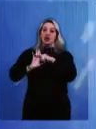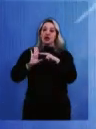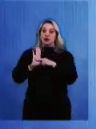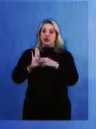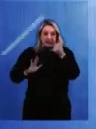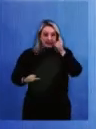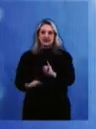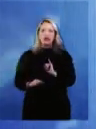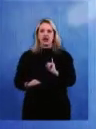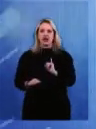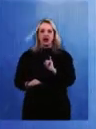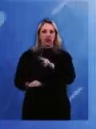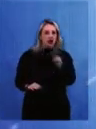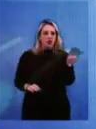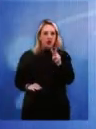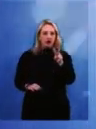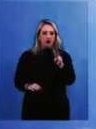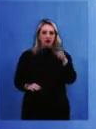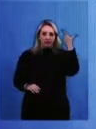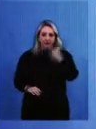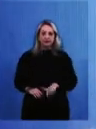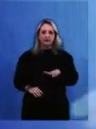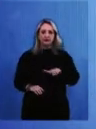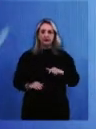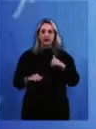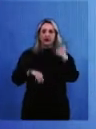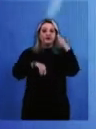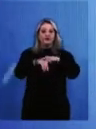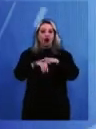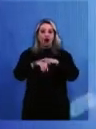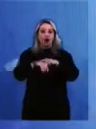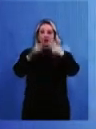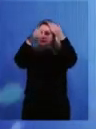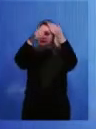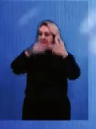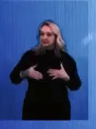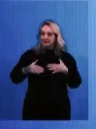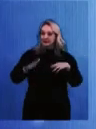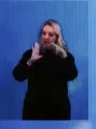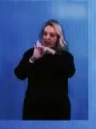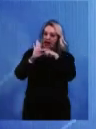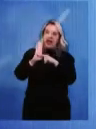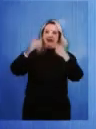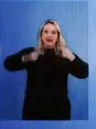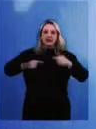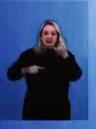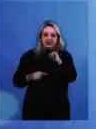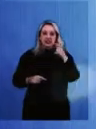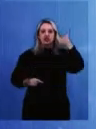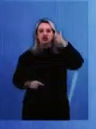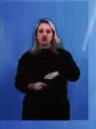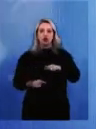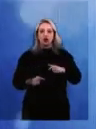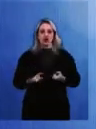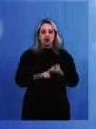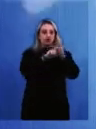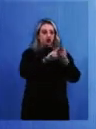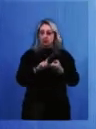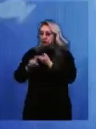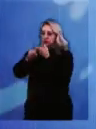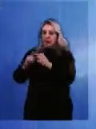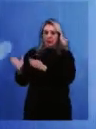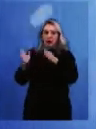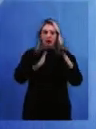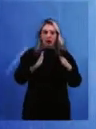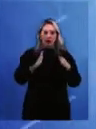Regra, se vocês reincidirem, falarem fora da vez, isso está explícito da regra dos confrontos. Se falarem de novo, serão suspensos desse